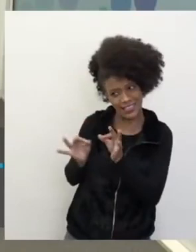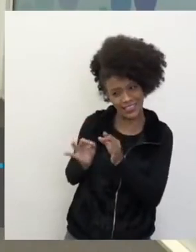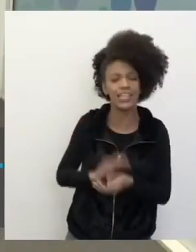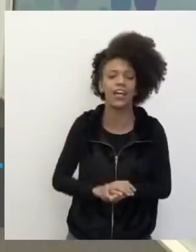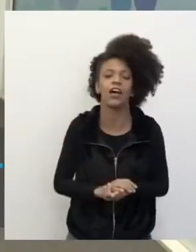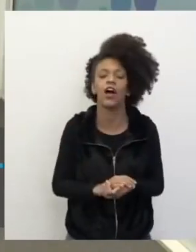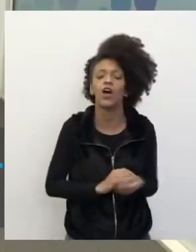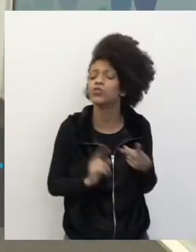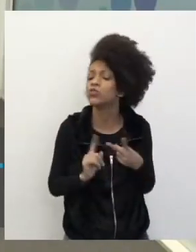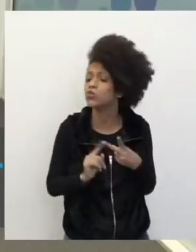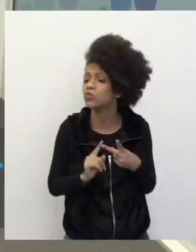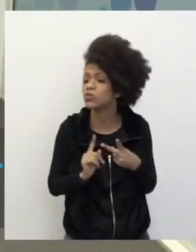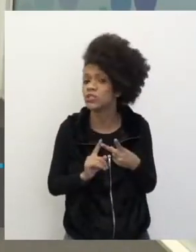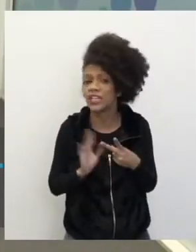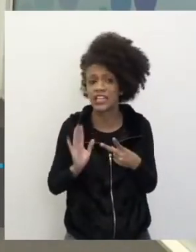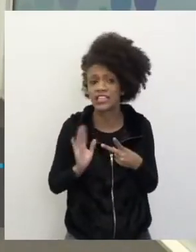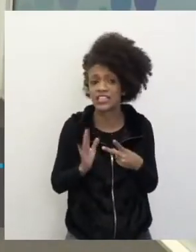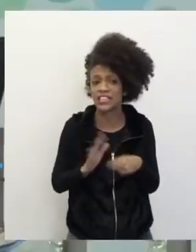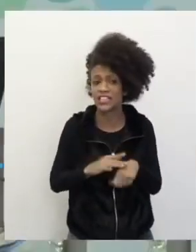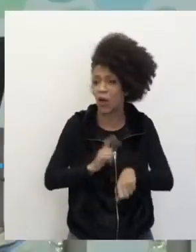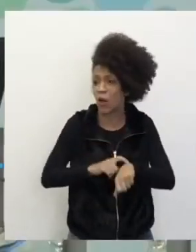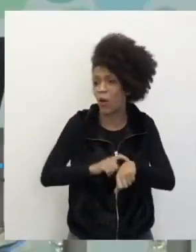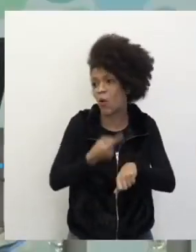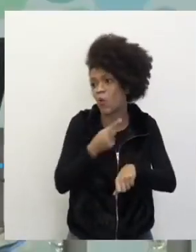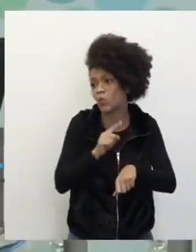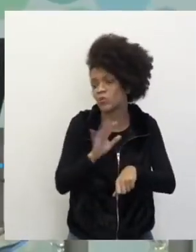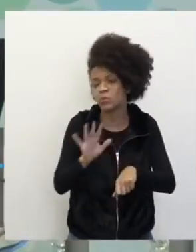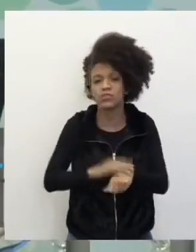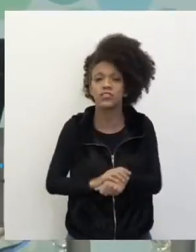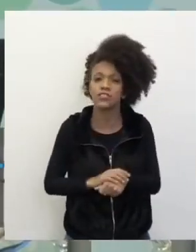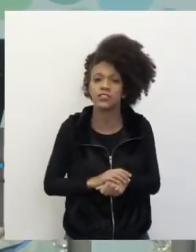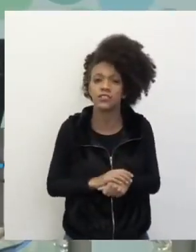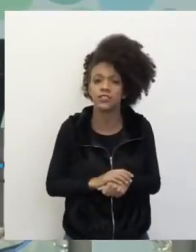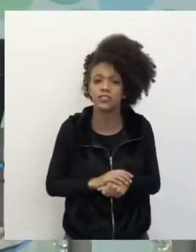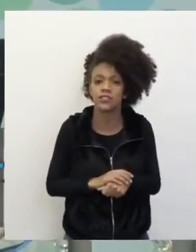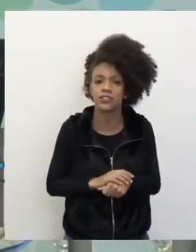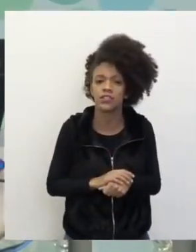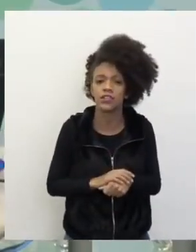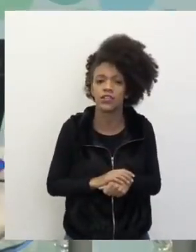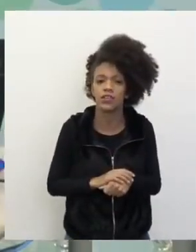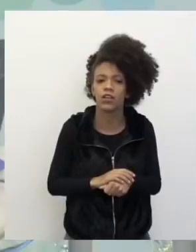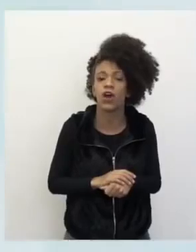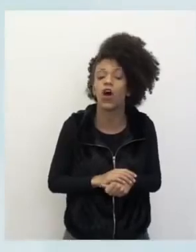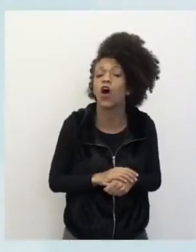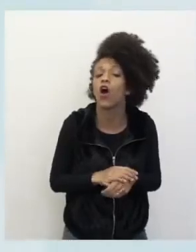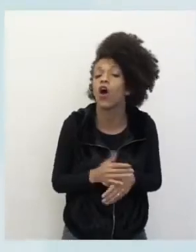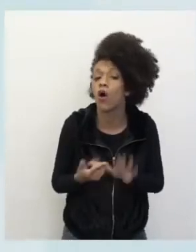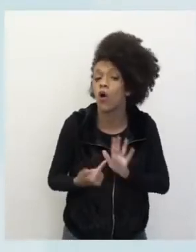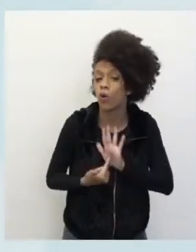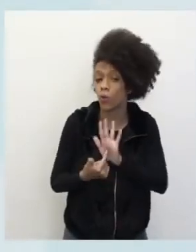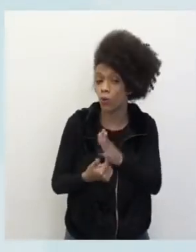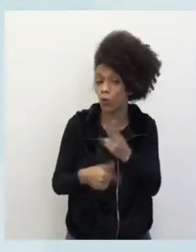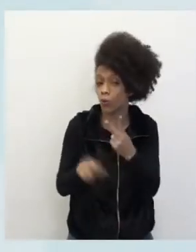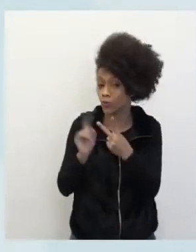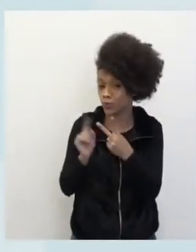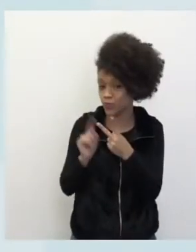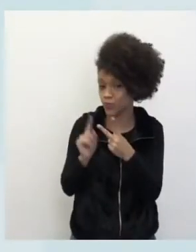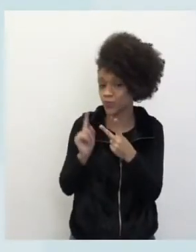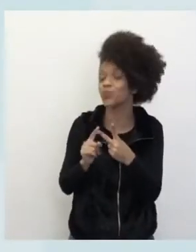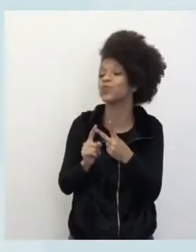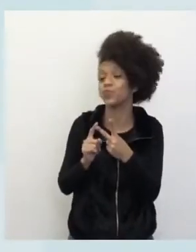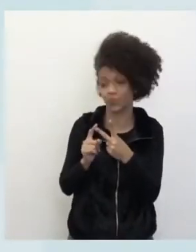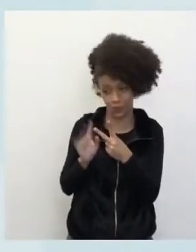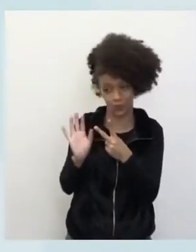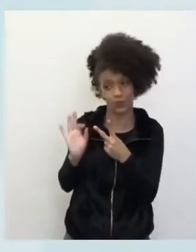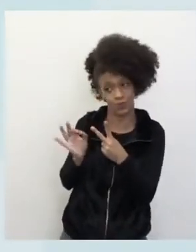e a 2, Mauro? Daqui a pouco já vamos entrar no último minuto. A luta aceita a opressão. Coloca aí na tela para eles fazerem o 2 e